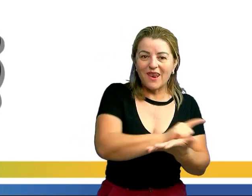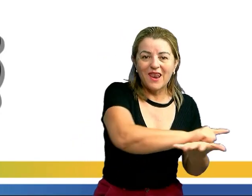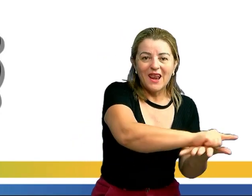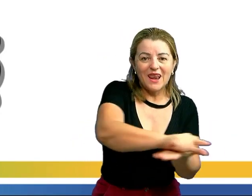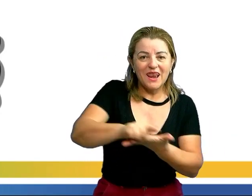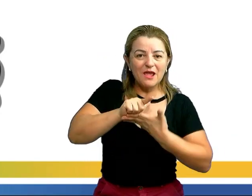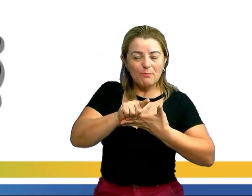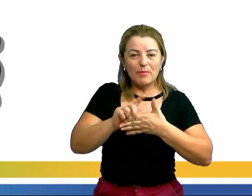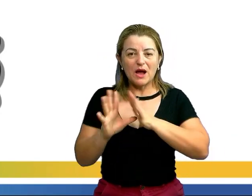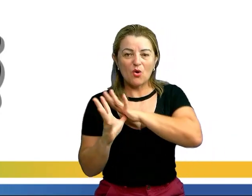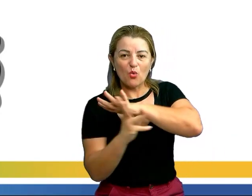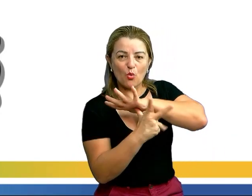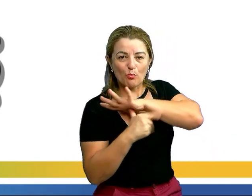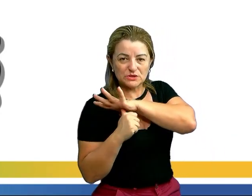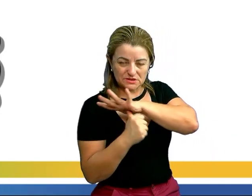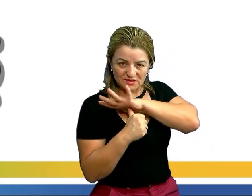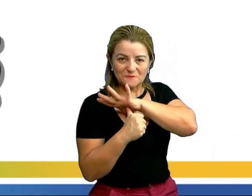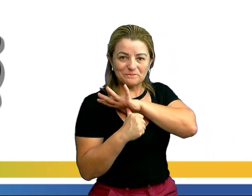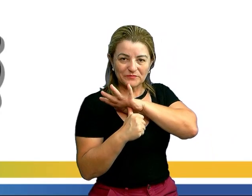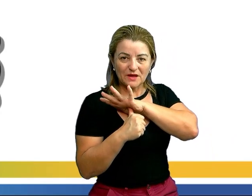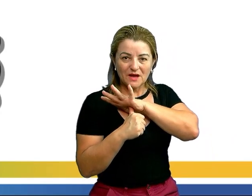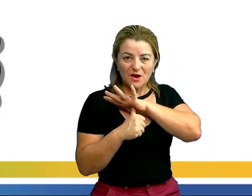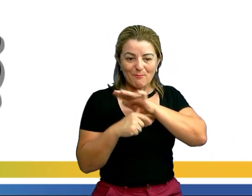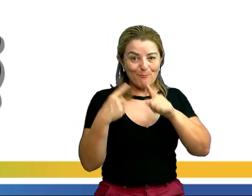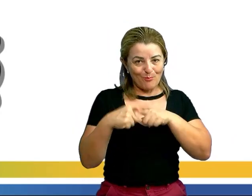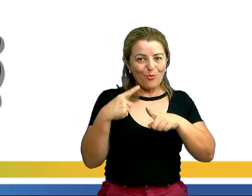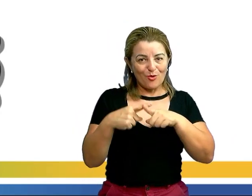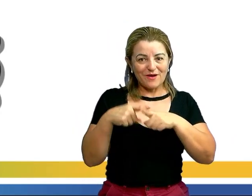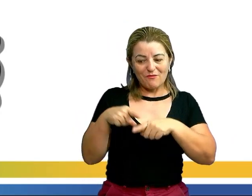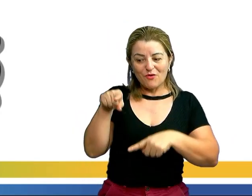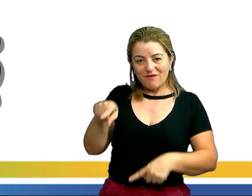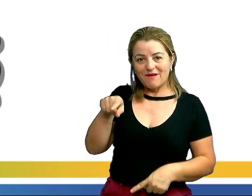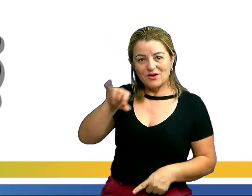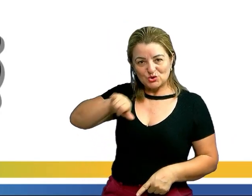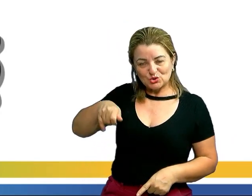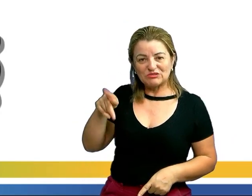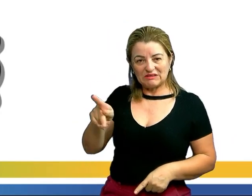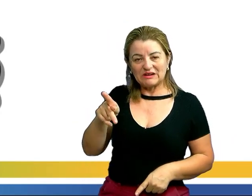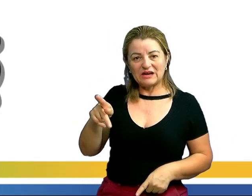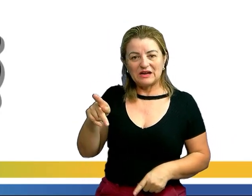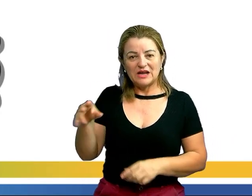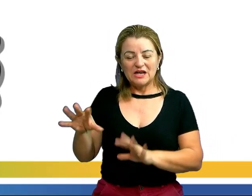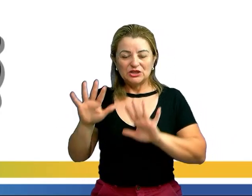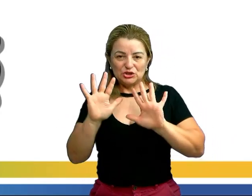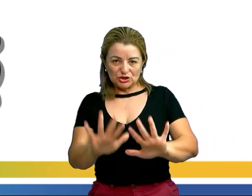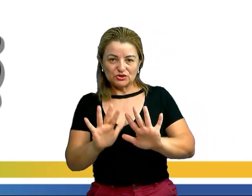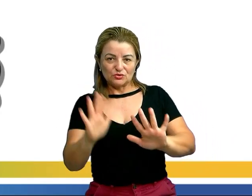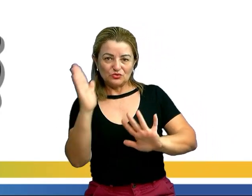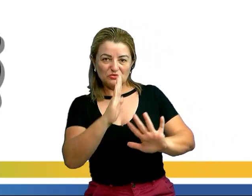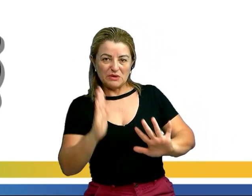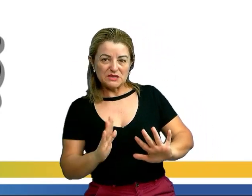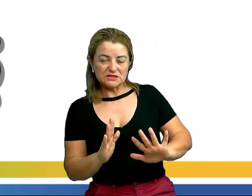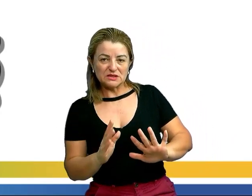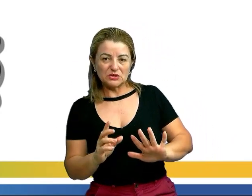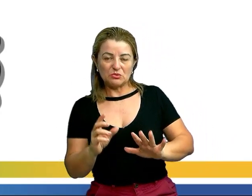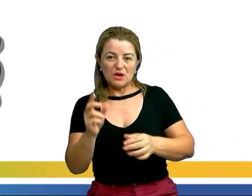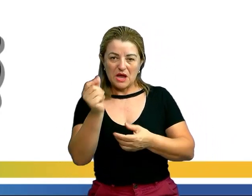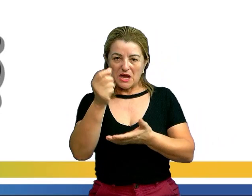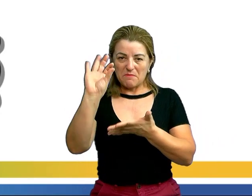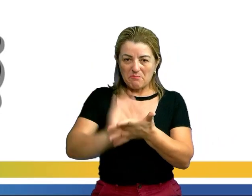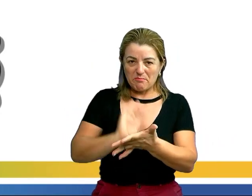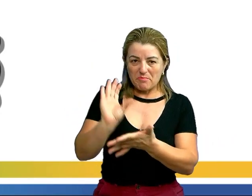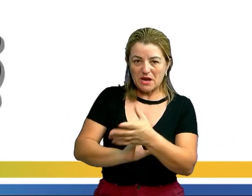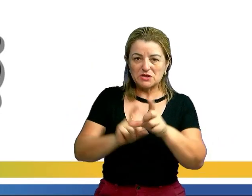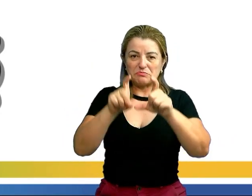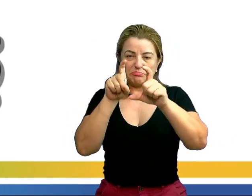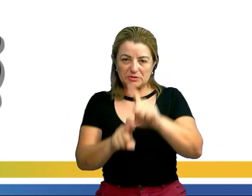corrupção, né? Varrer o que o JK deixou, os empréstimos altos, os planos que não deram certo, as metas